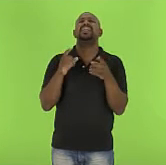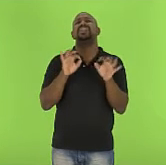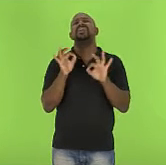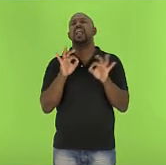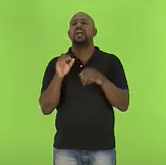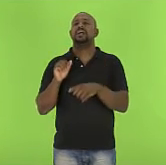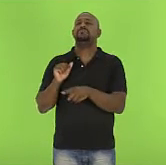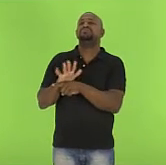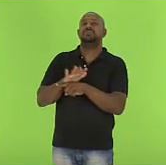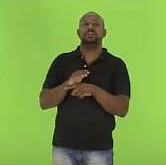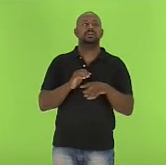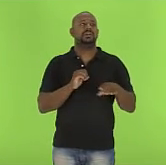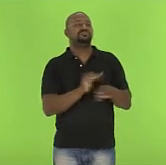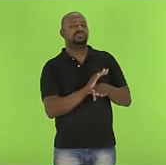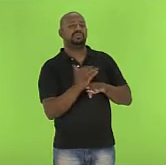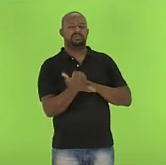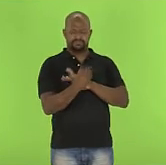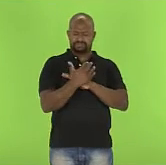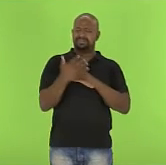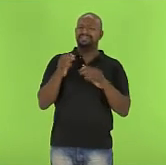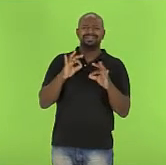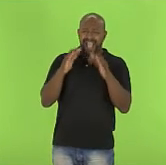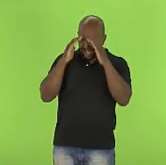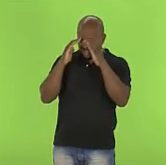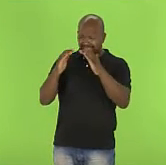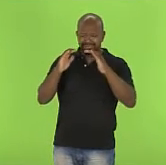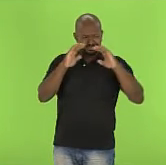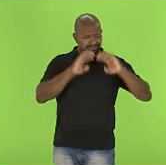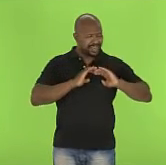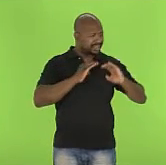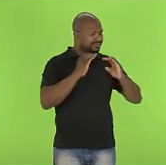Ninguém desrespeitou ninguém.